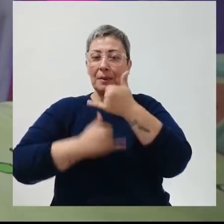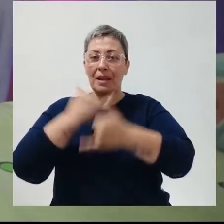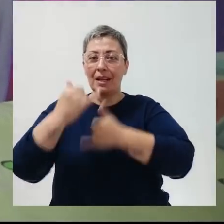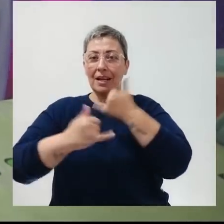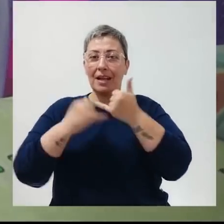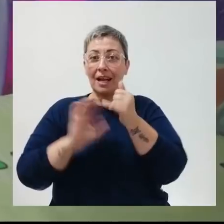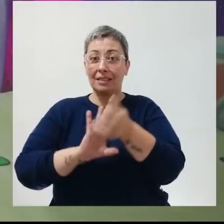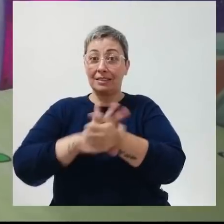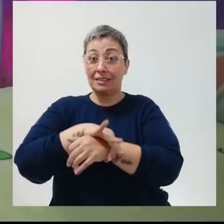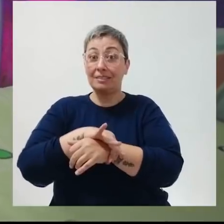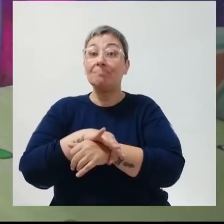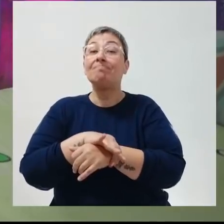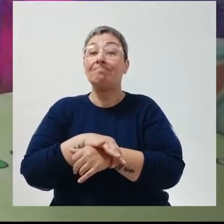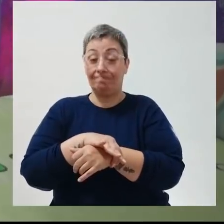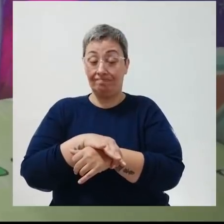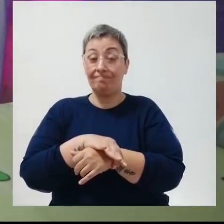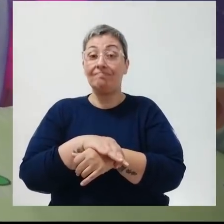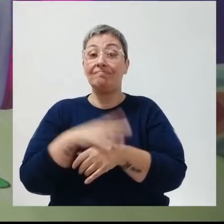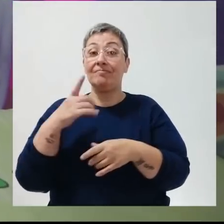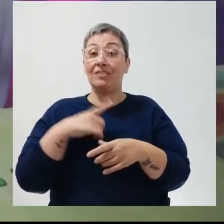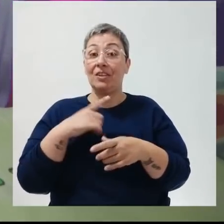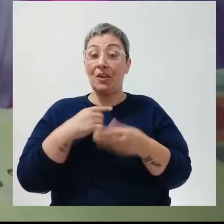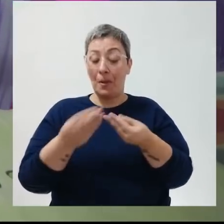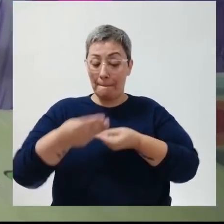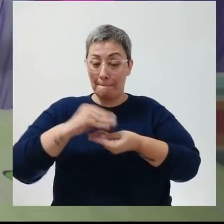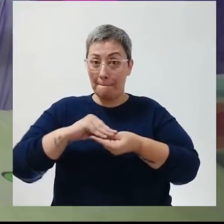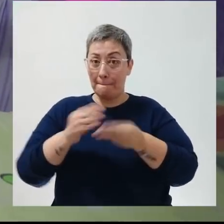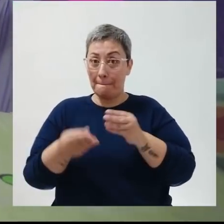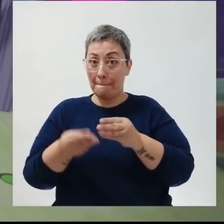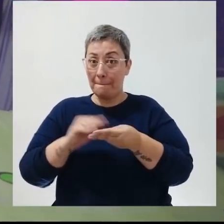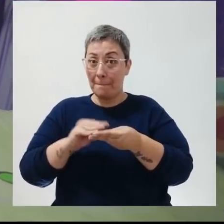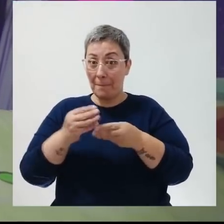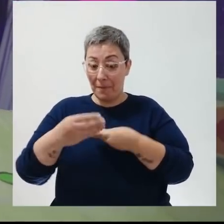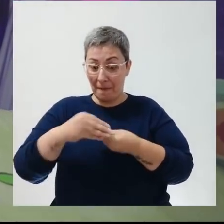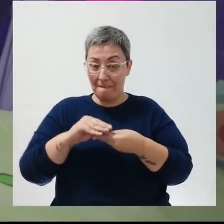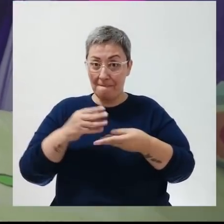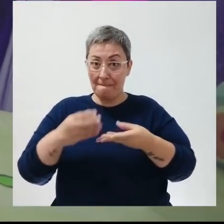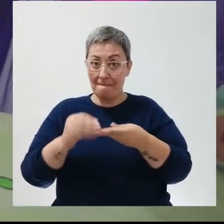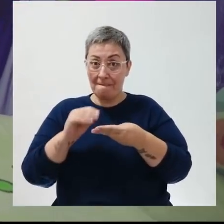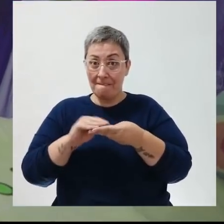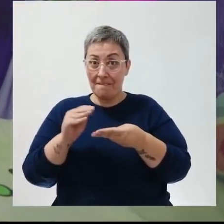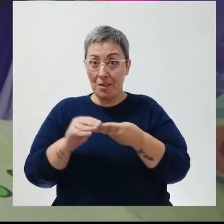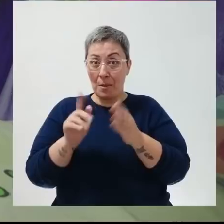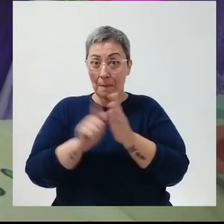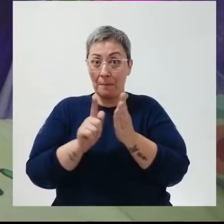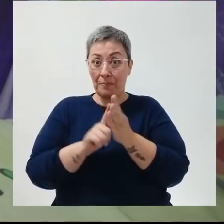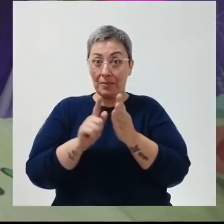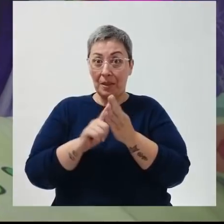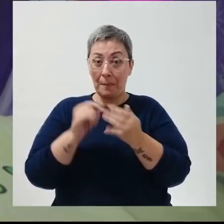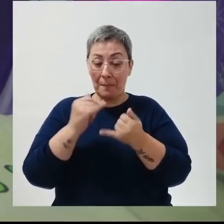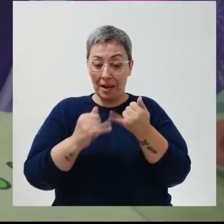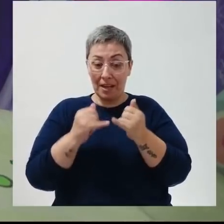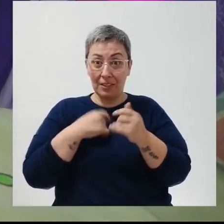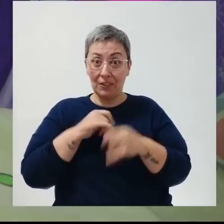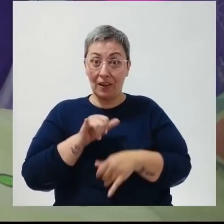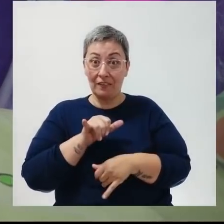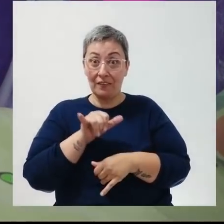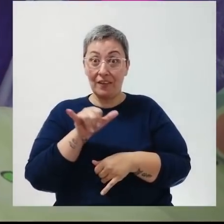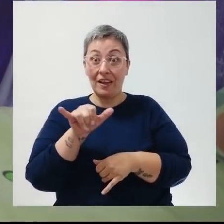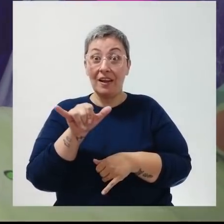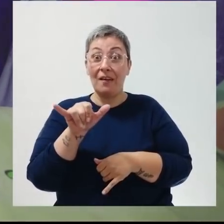com segurança. Dobrou essas dicas nos papéis em forma